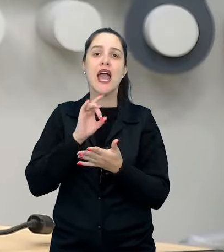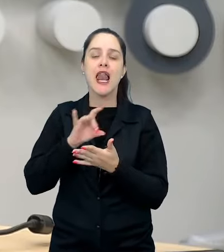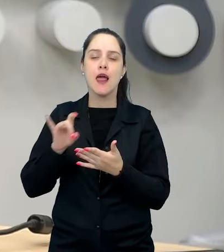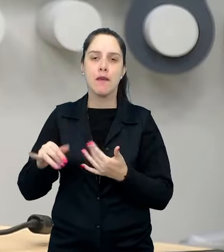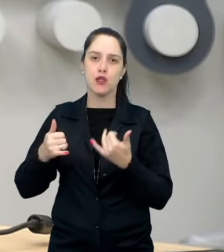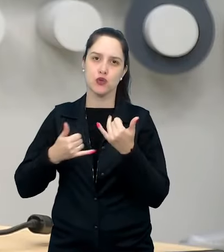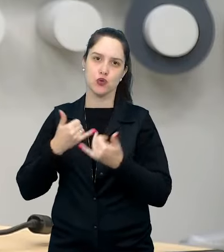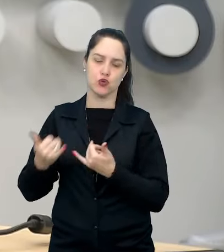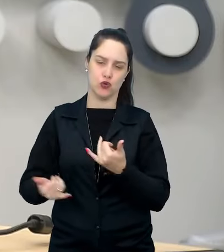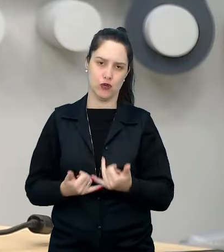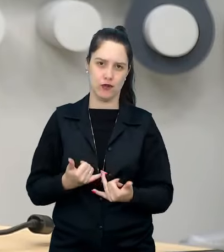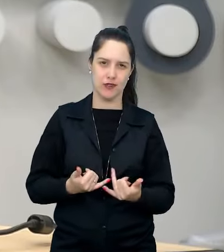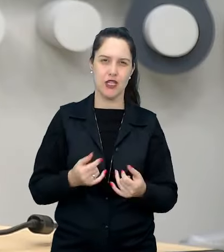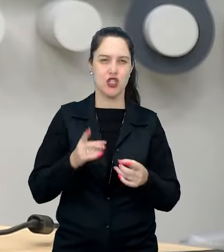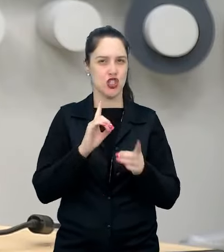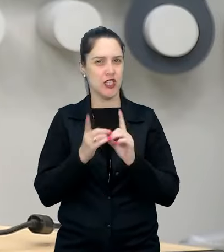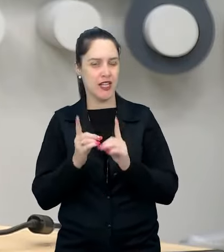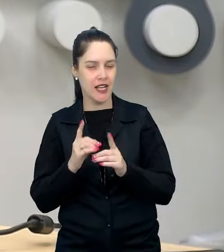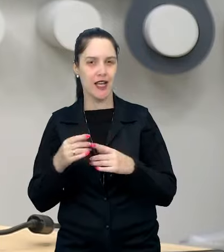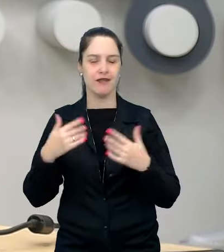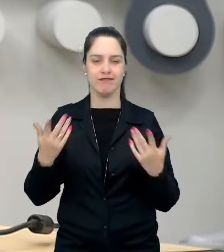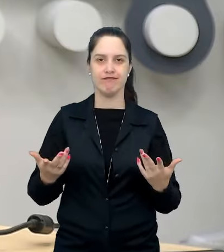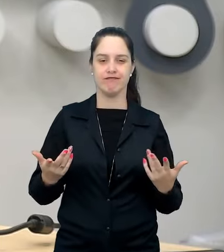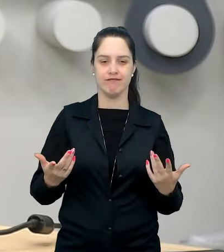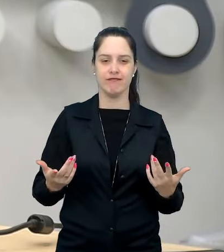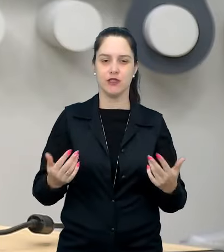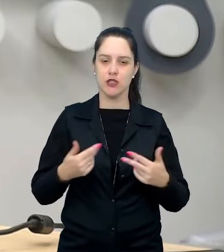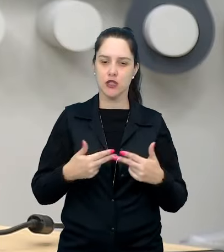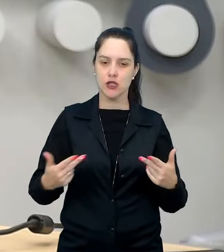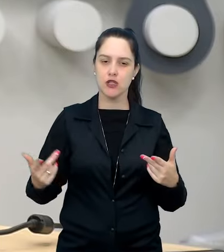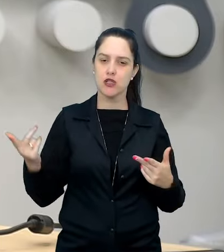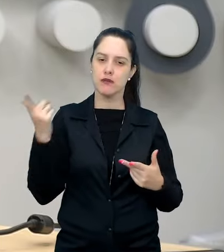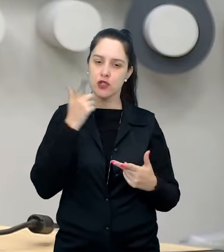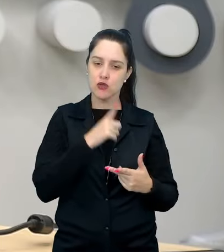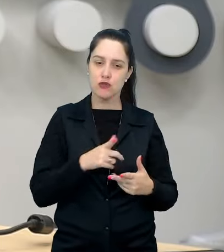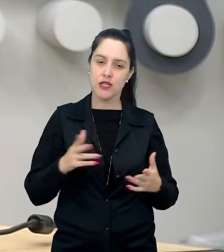Para dar essa dinâmica, né? Para que a gente realmente